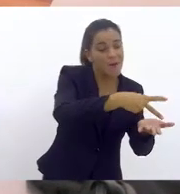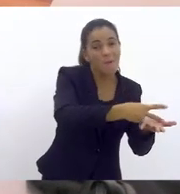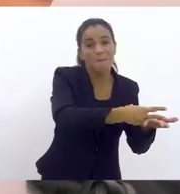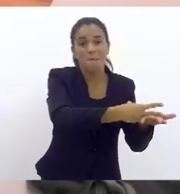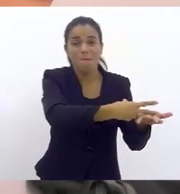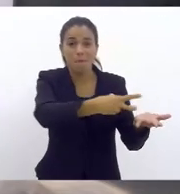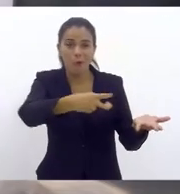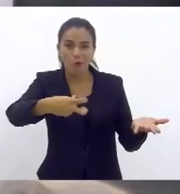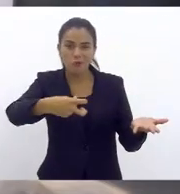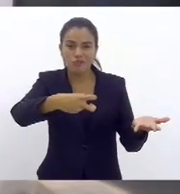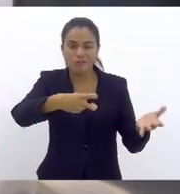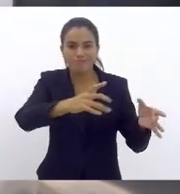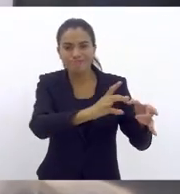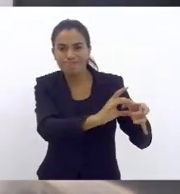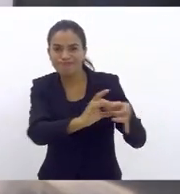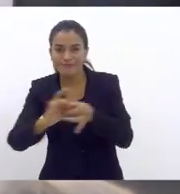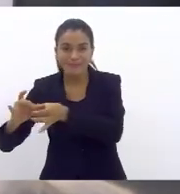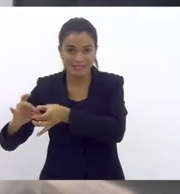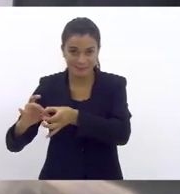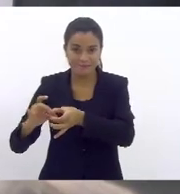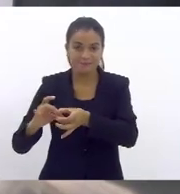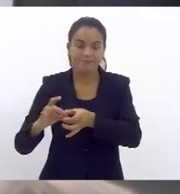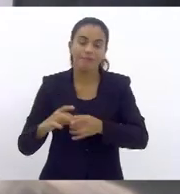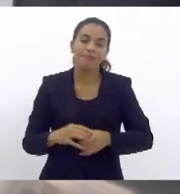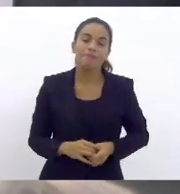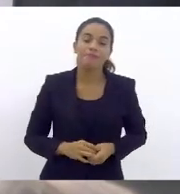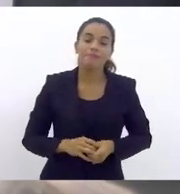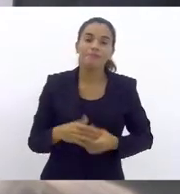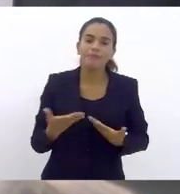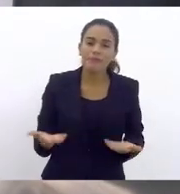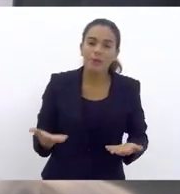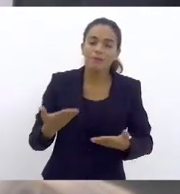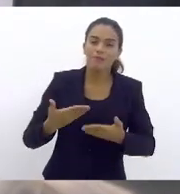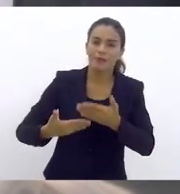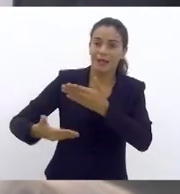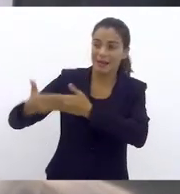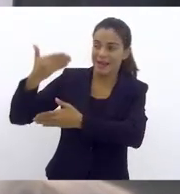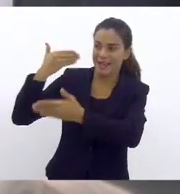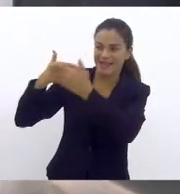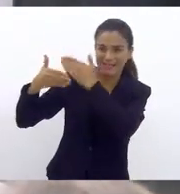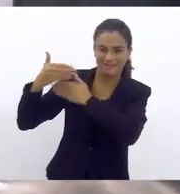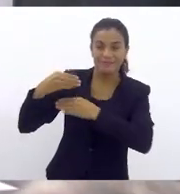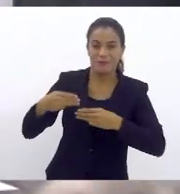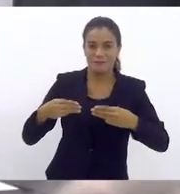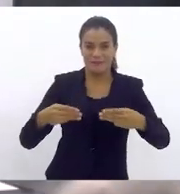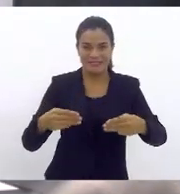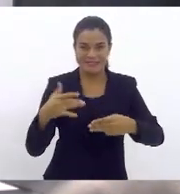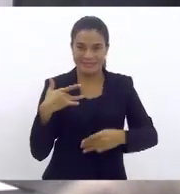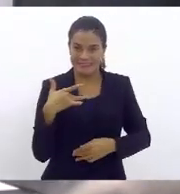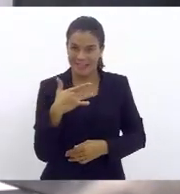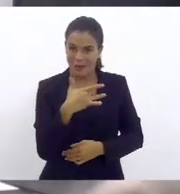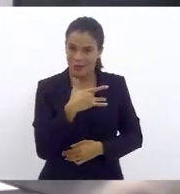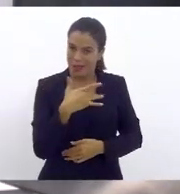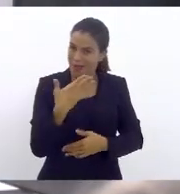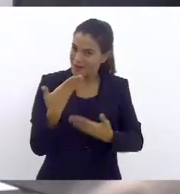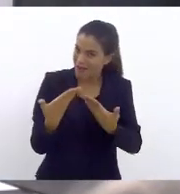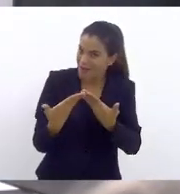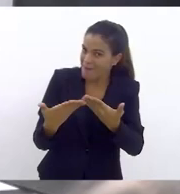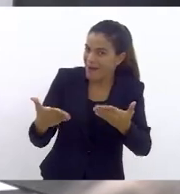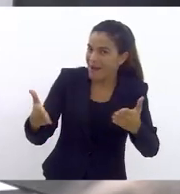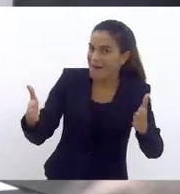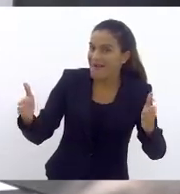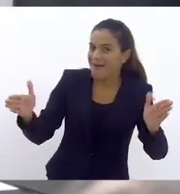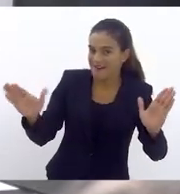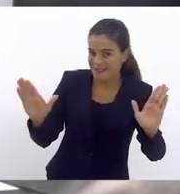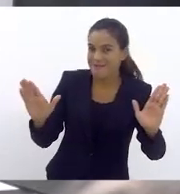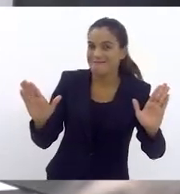frente né então lá atrás foi o Ministério da Saúde Agora a coisa tá um pouco mais como eu falei um